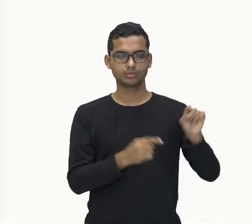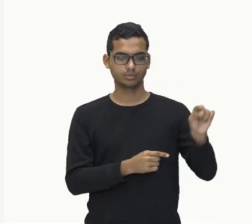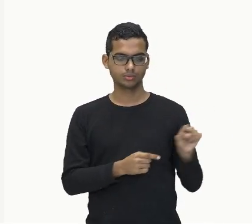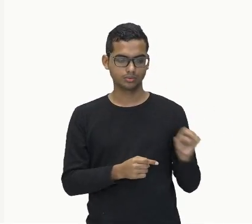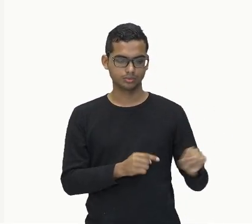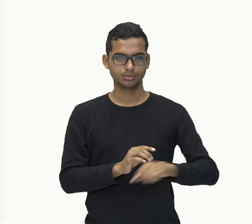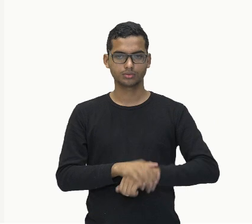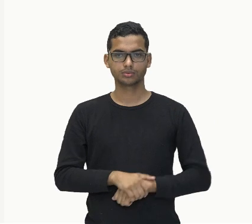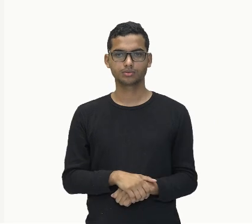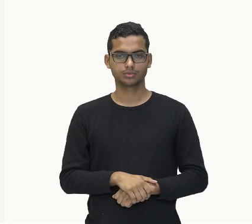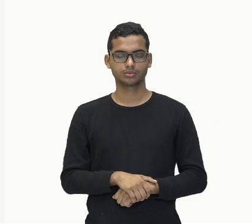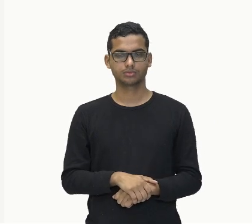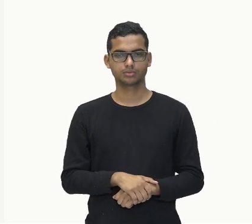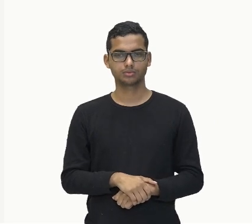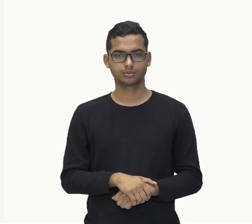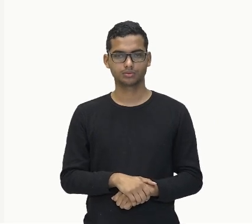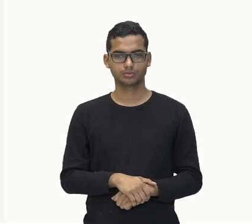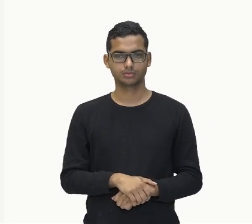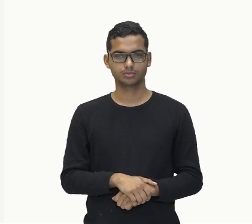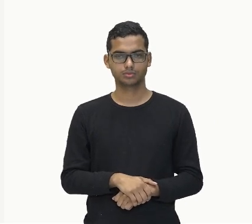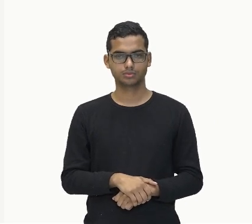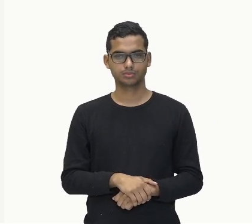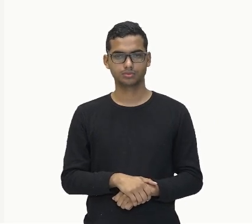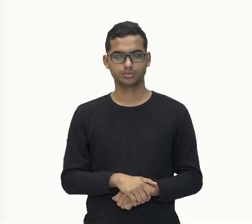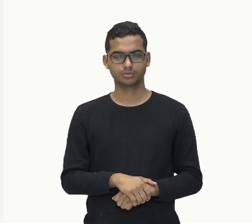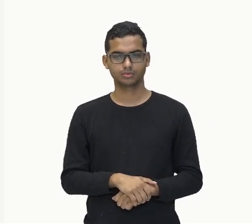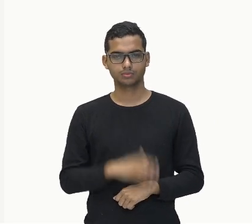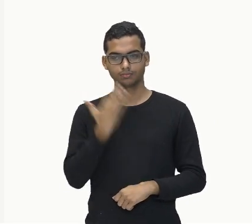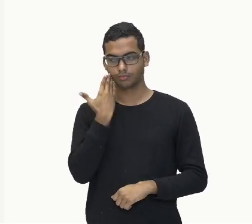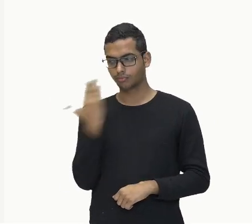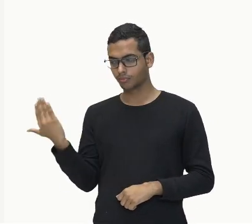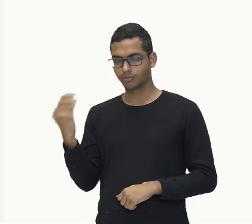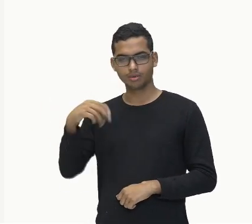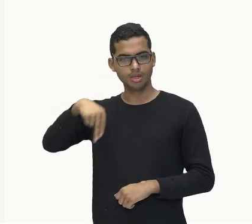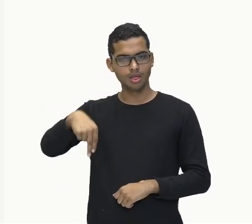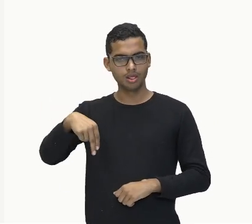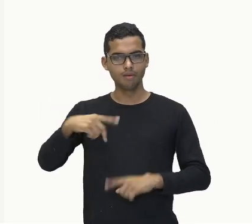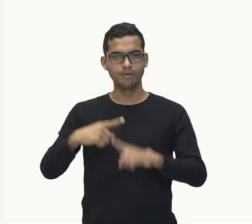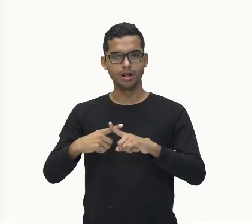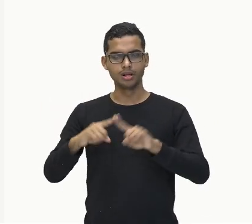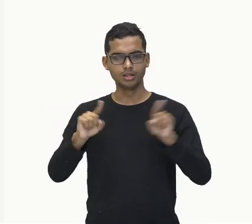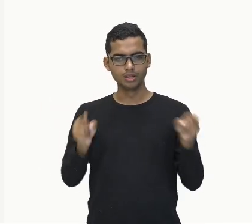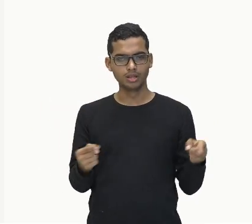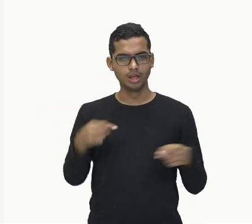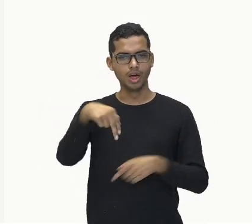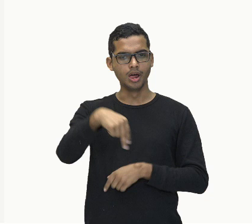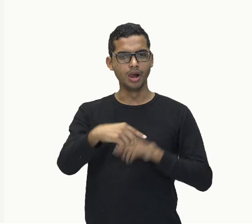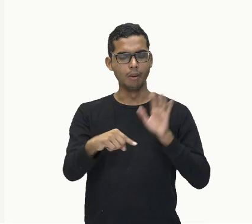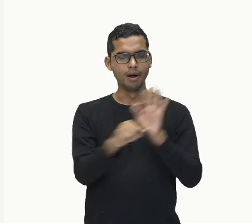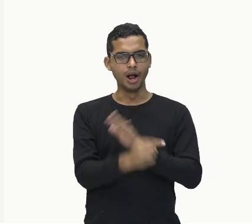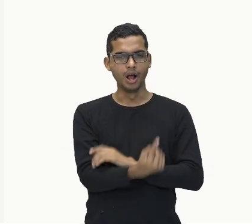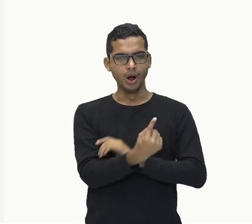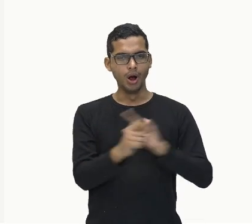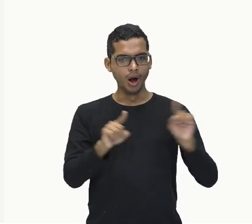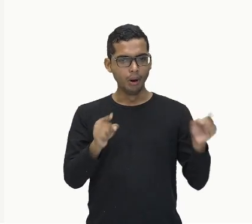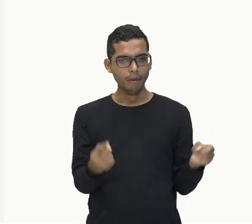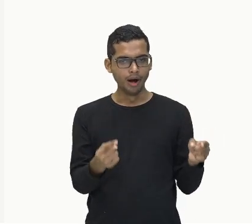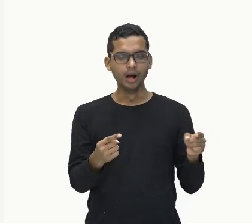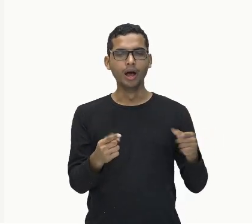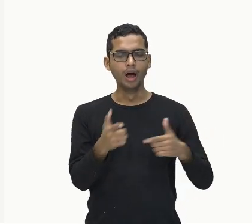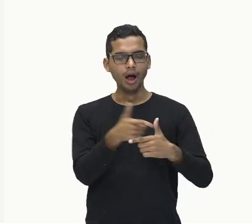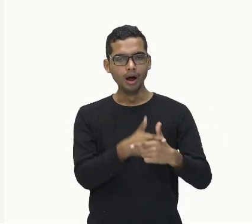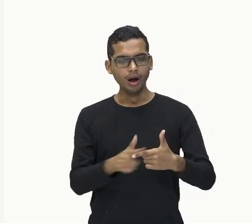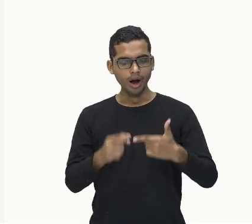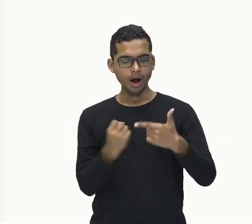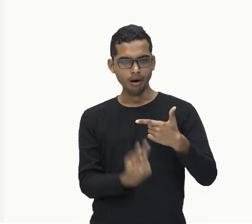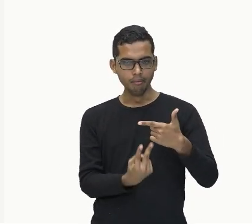gente n vezes n menos 1, aqui foi cancelado, sobre 2,